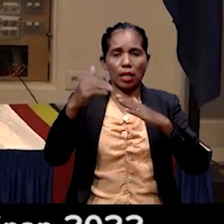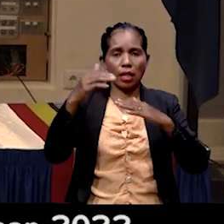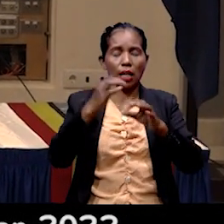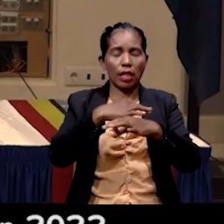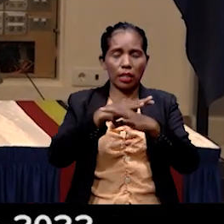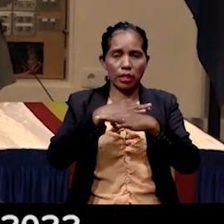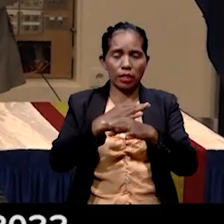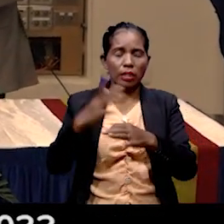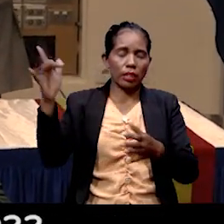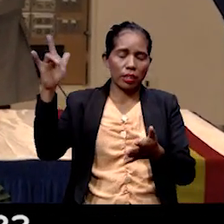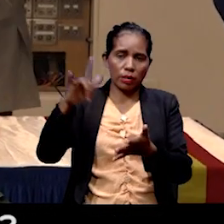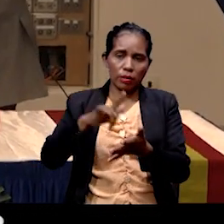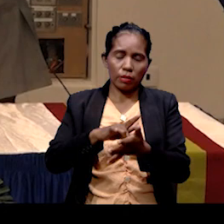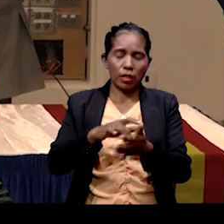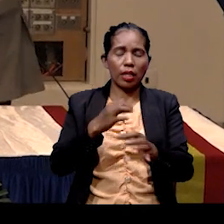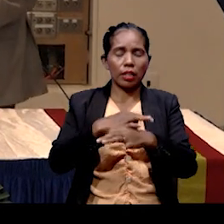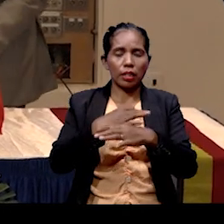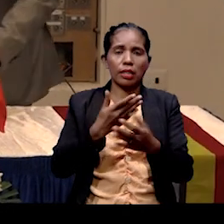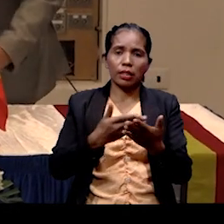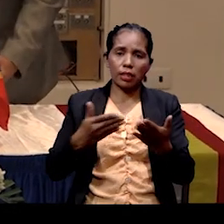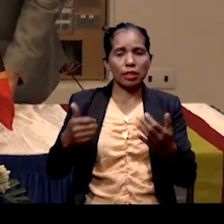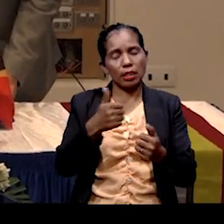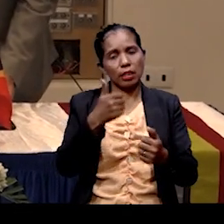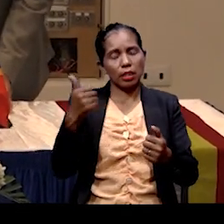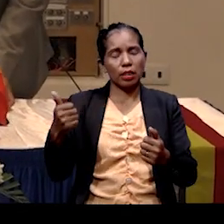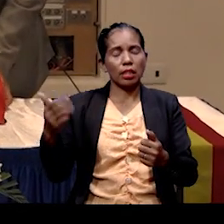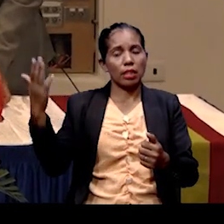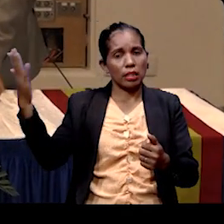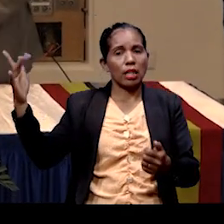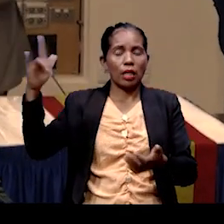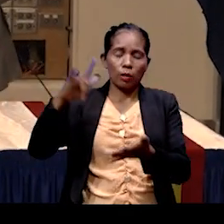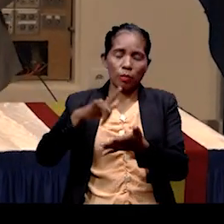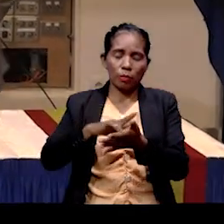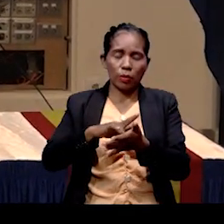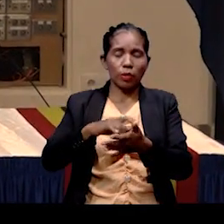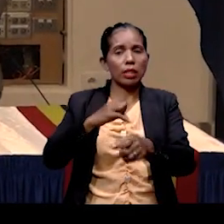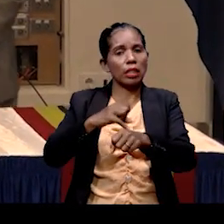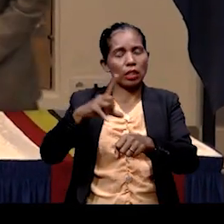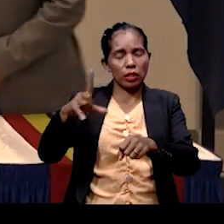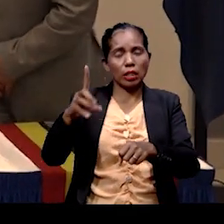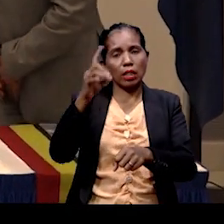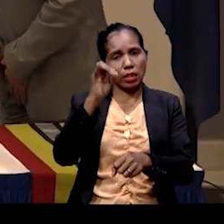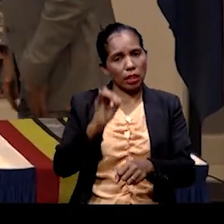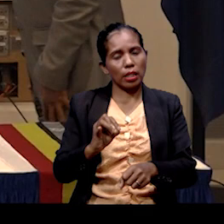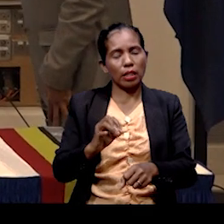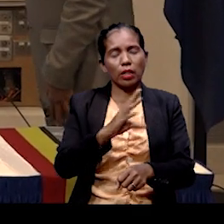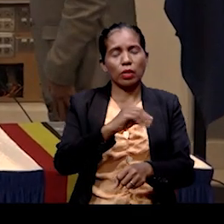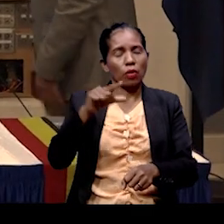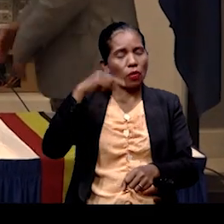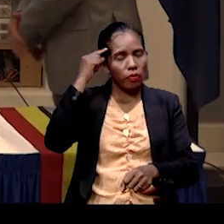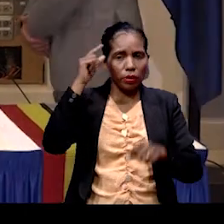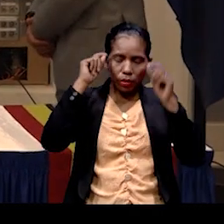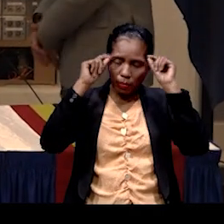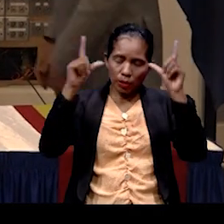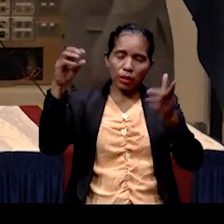tráfico aéreo, na reabilitação, facilidade, Siraceluk e aeroporto internacional presidente Nicolau Lovato com o Morro Dili. No governo Timor-Leste